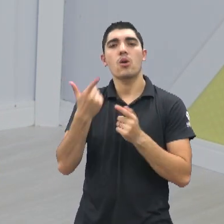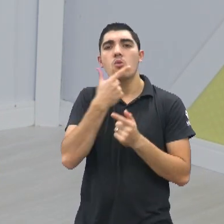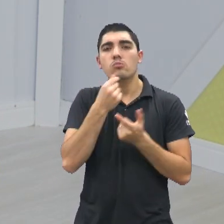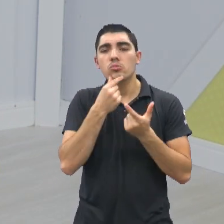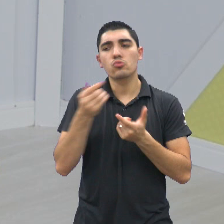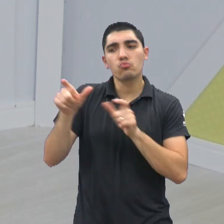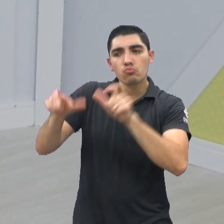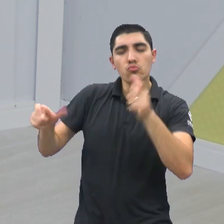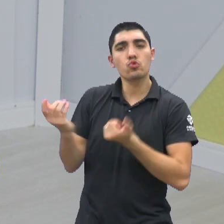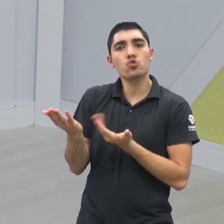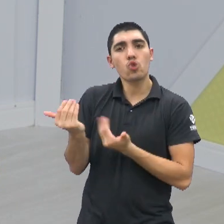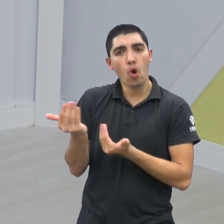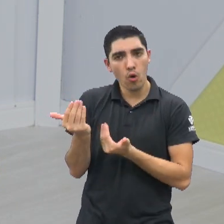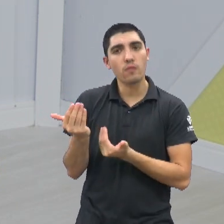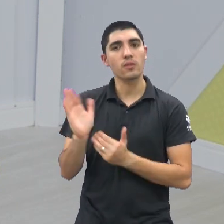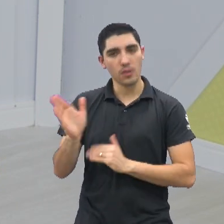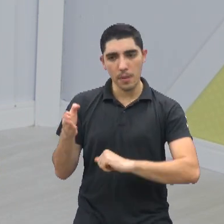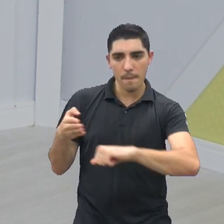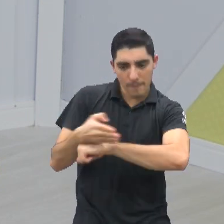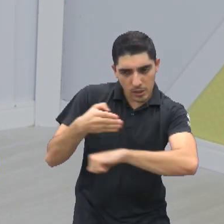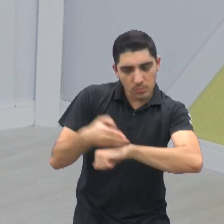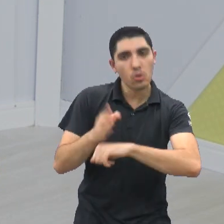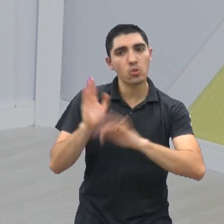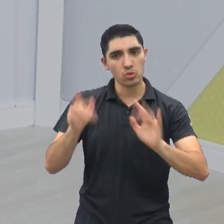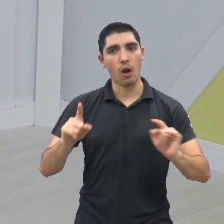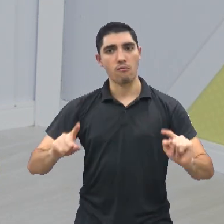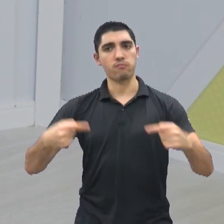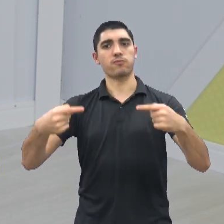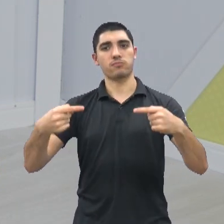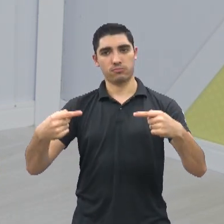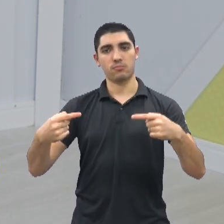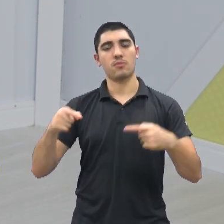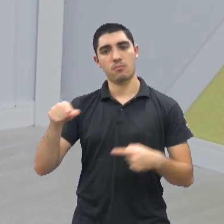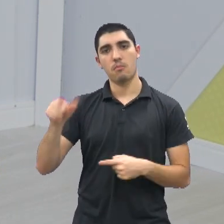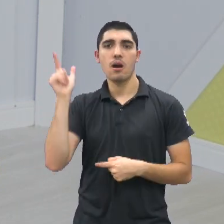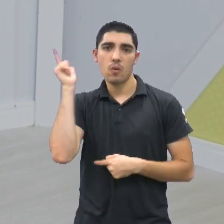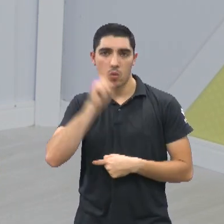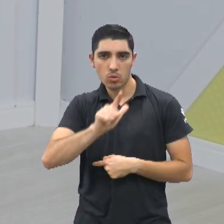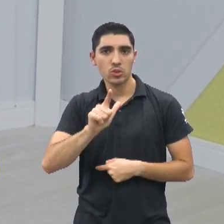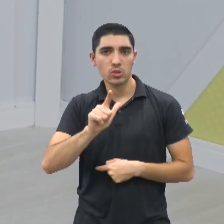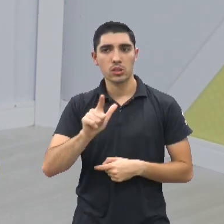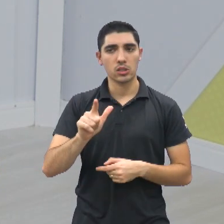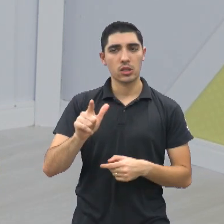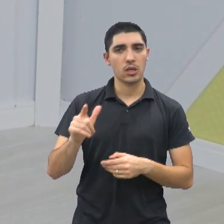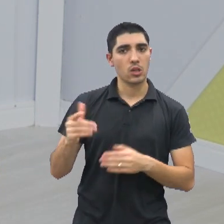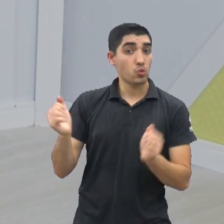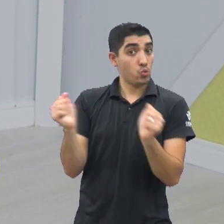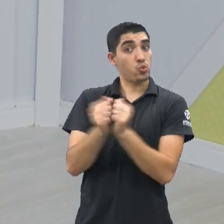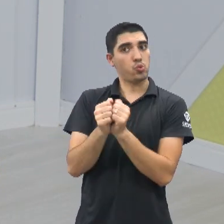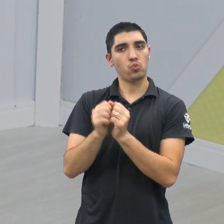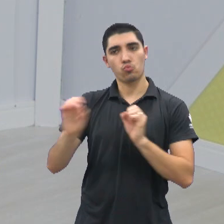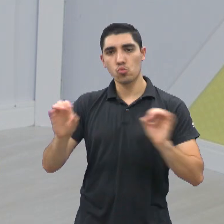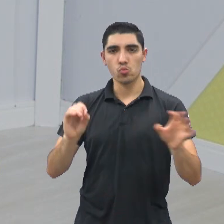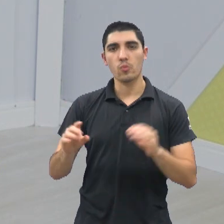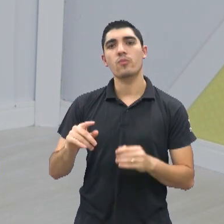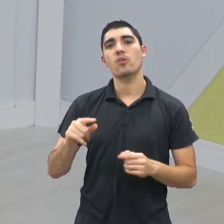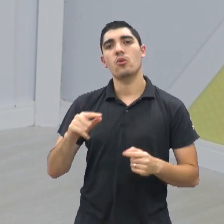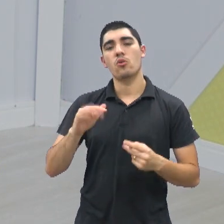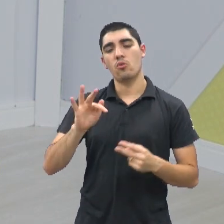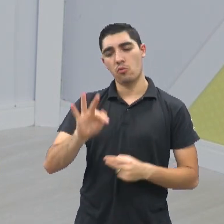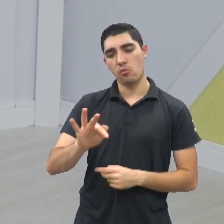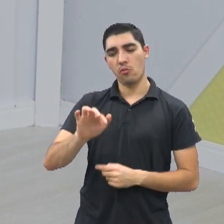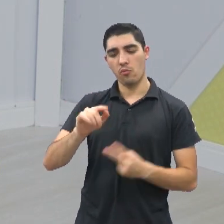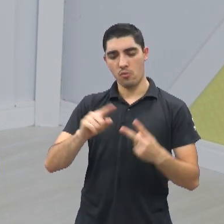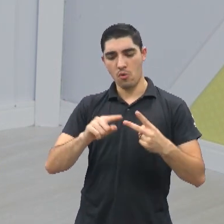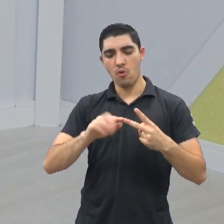ter aquele gostinho de participar de uma final e participar de de um título da equipe de Franca o Facundo corvalan